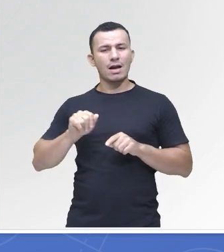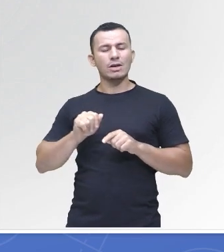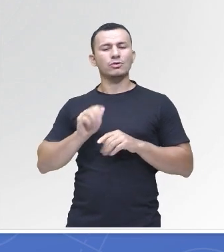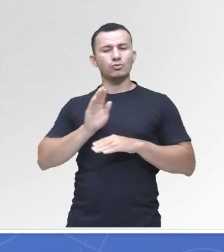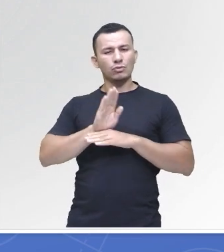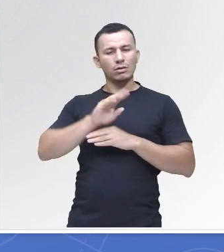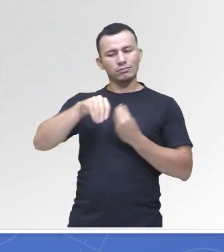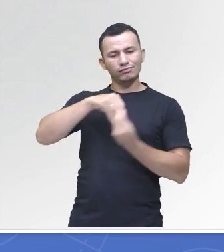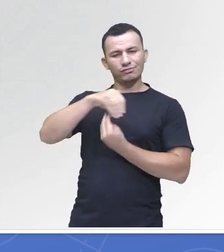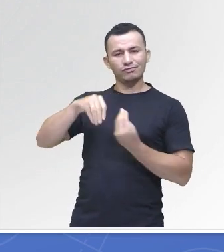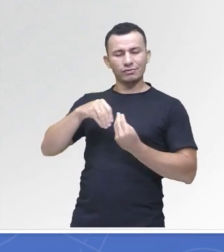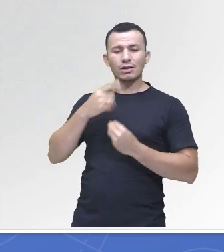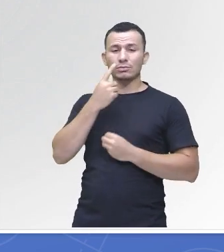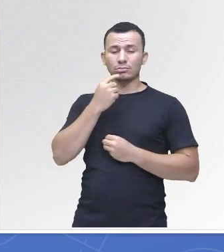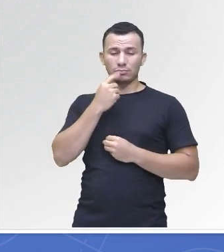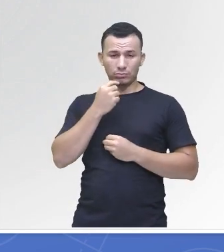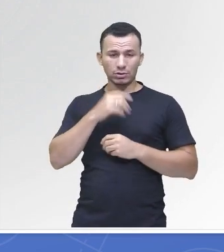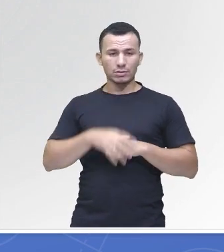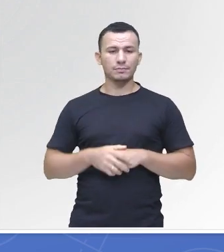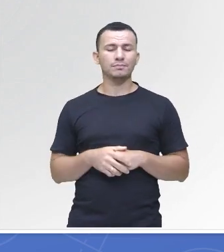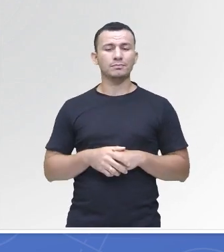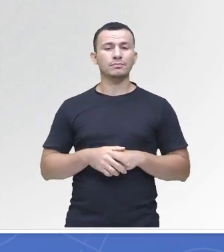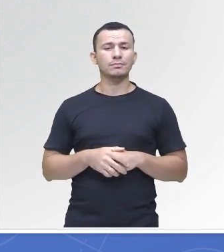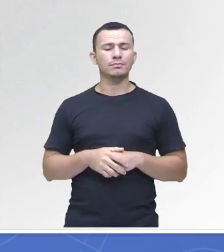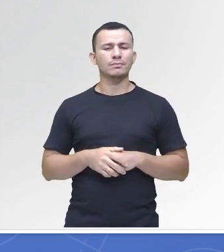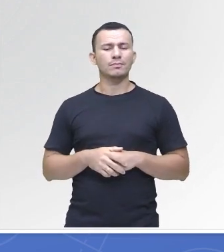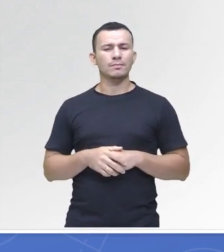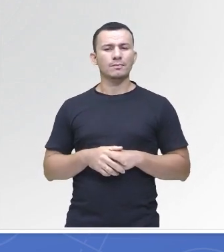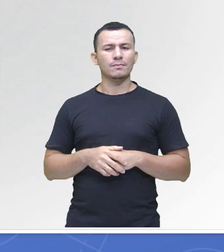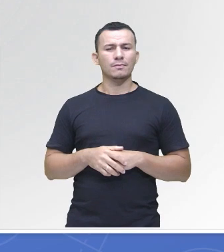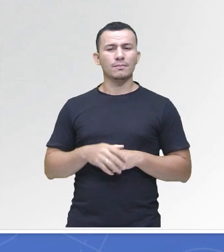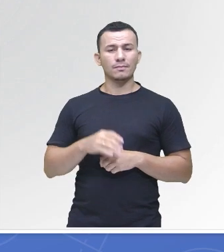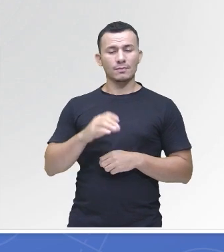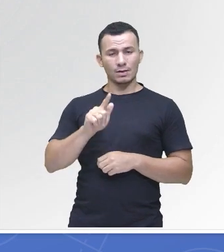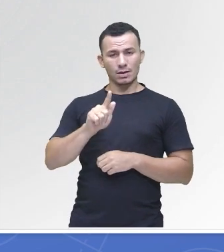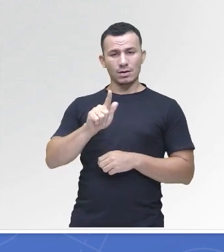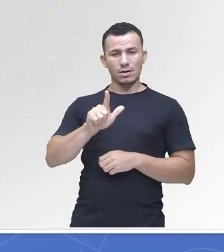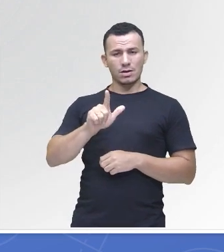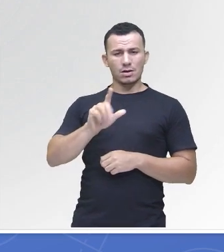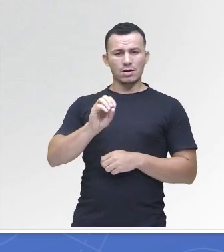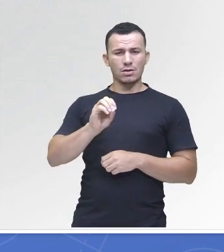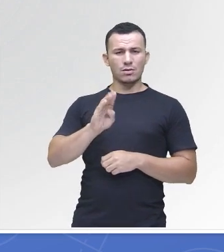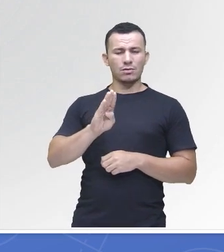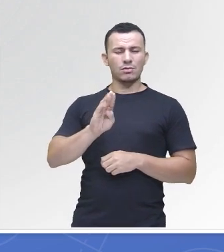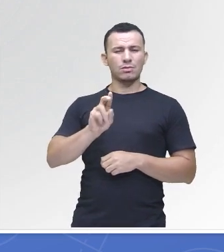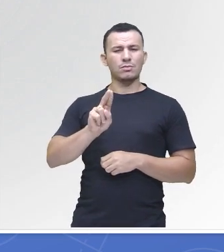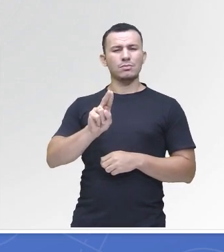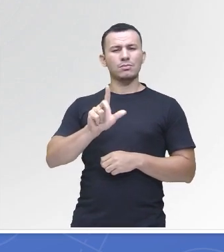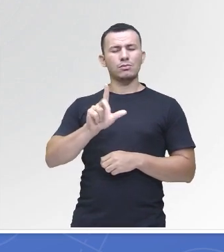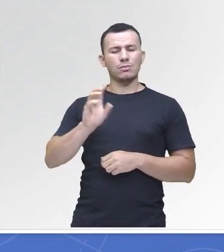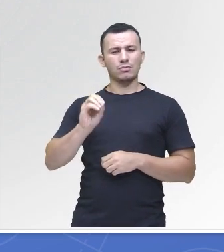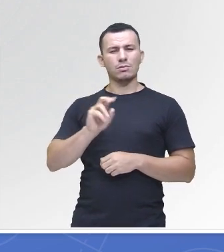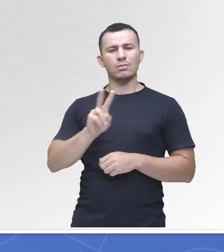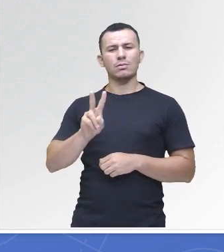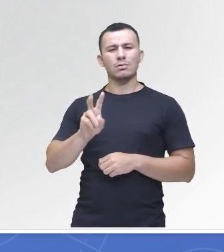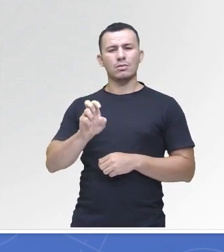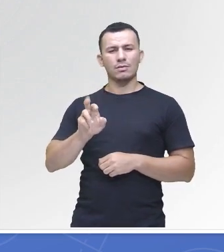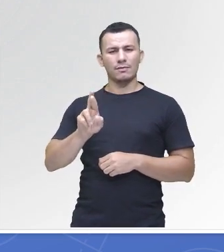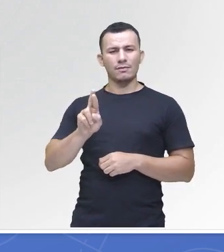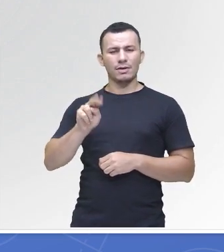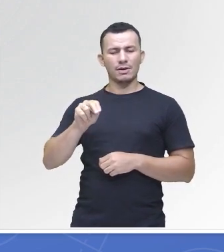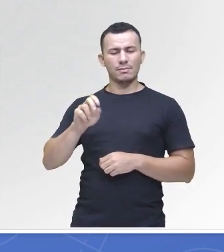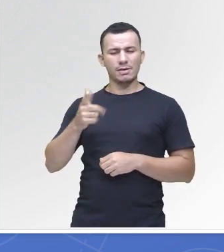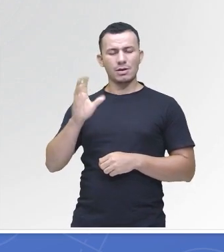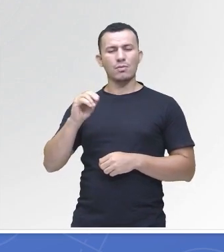sangue. E o glóbulo vermelho, olha aqui, ó, nossas hemácias, células achatadas e sem núcleo, que levam ali o oxigênio